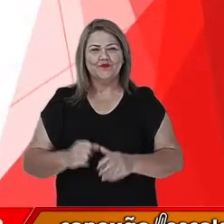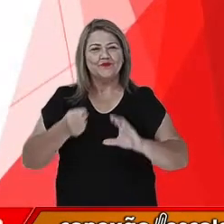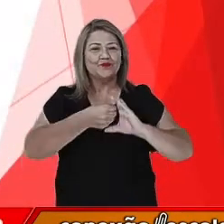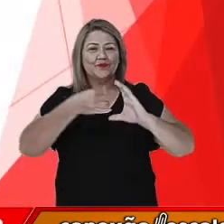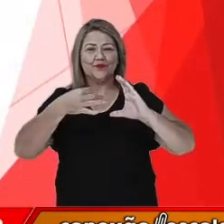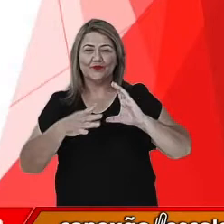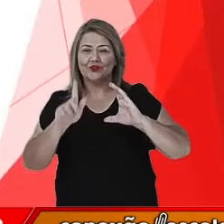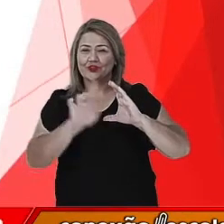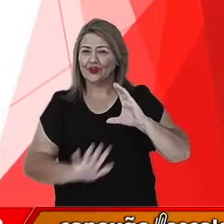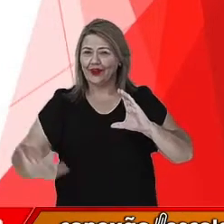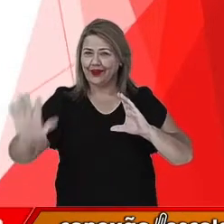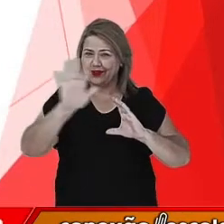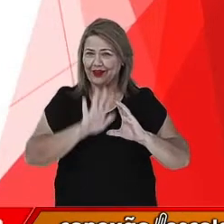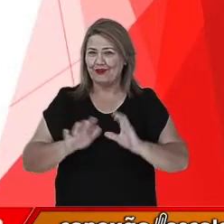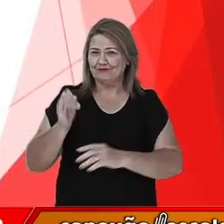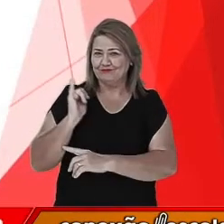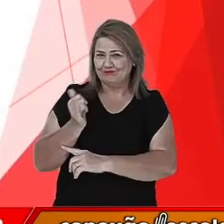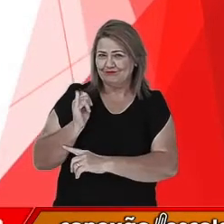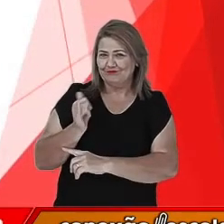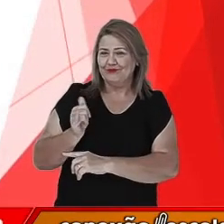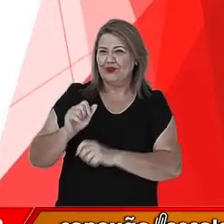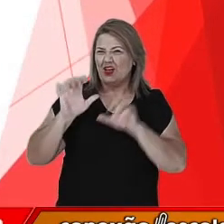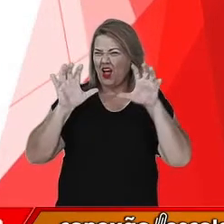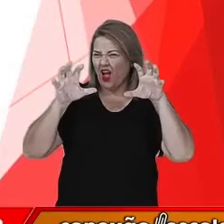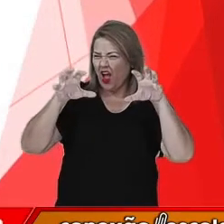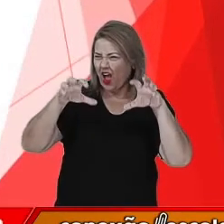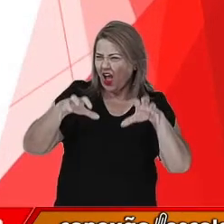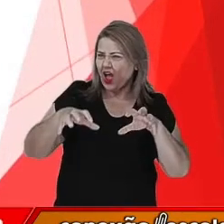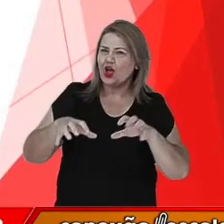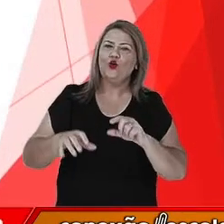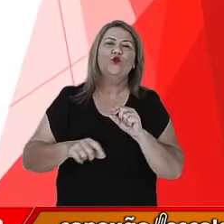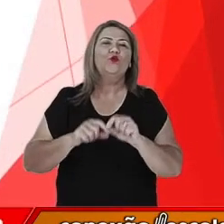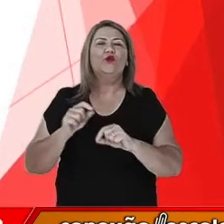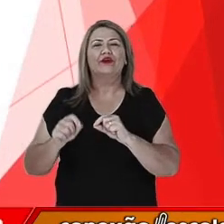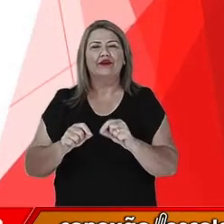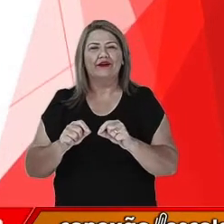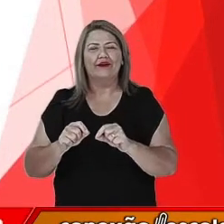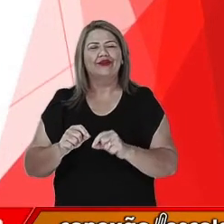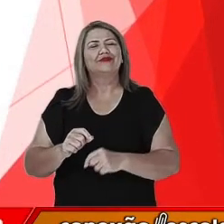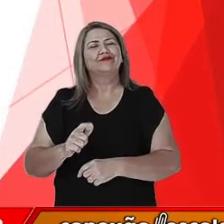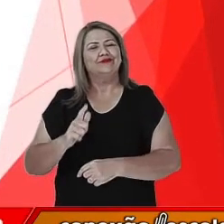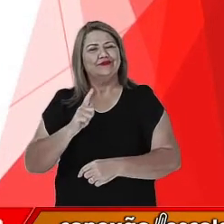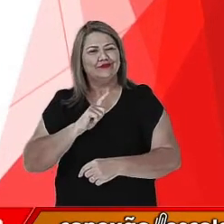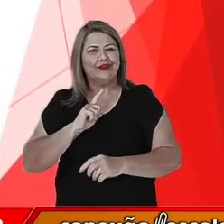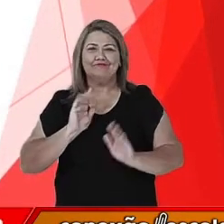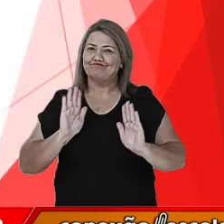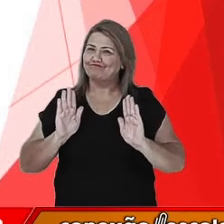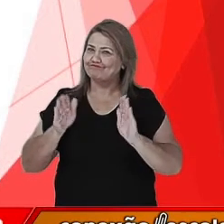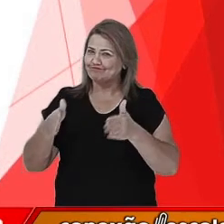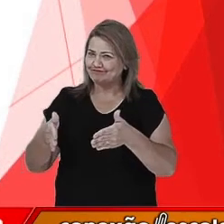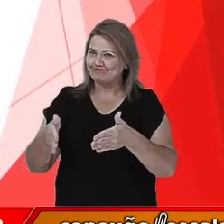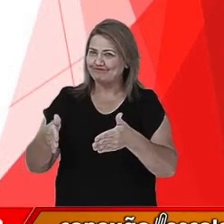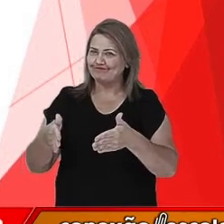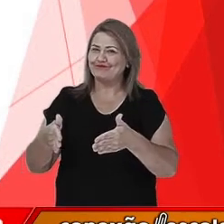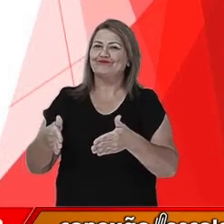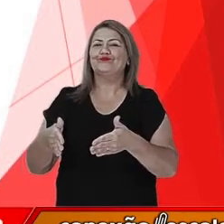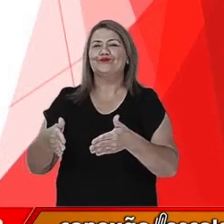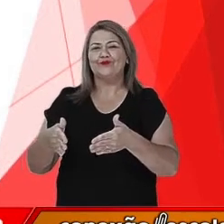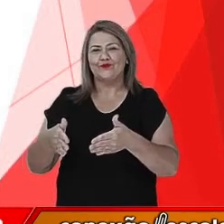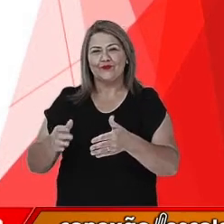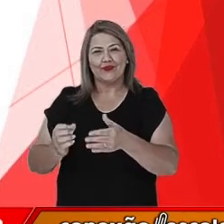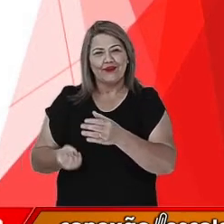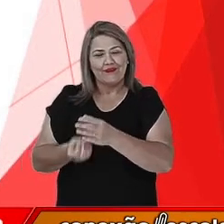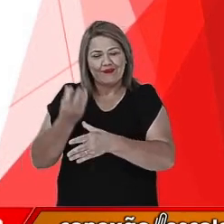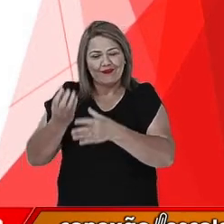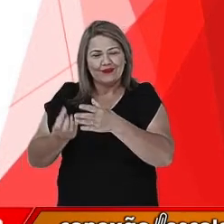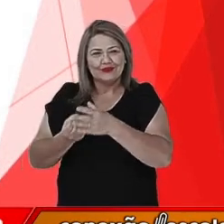características gerais de uma narrativa de terror estão sempre voltadas para a criação